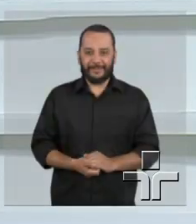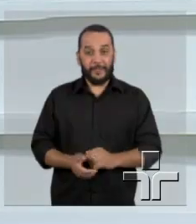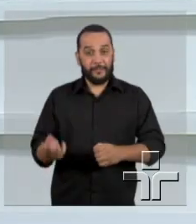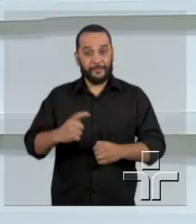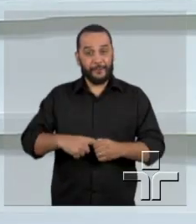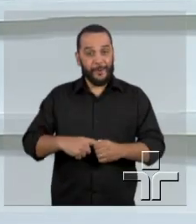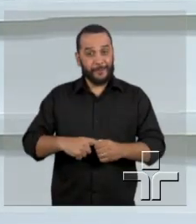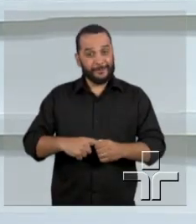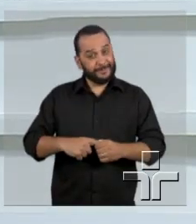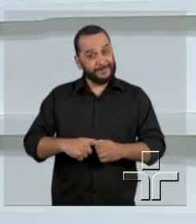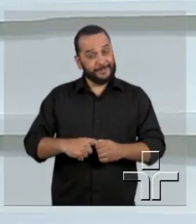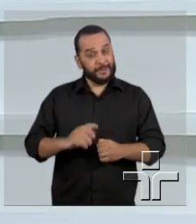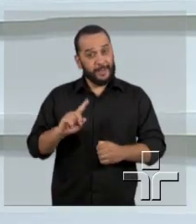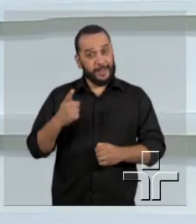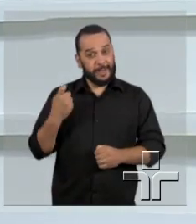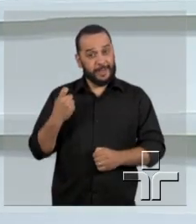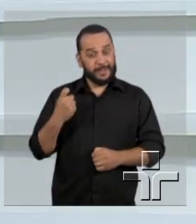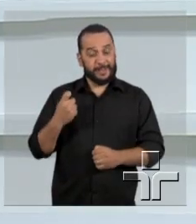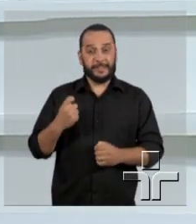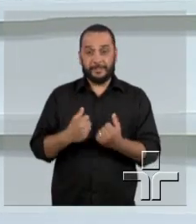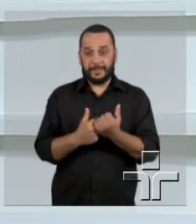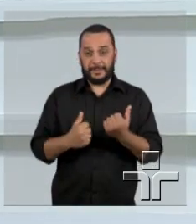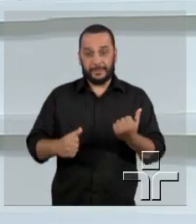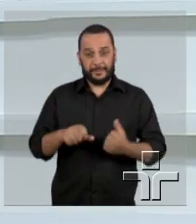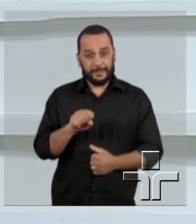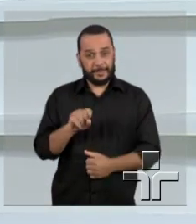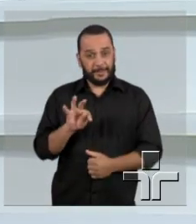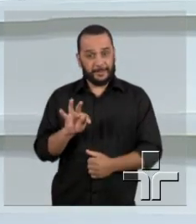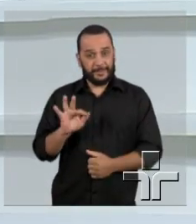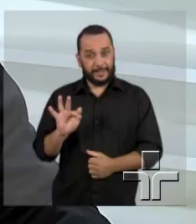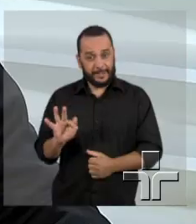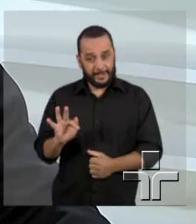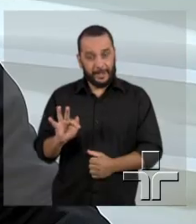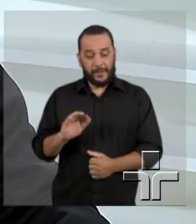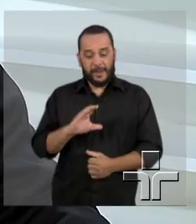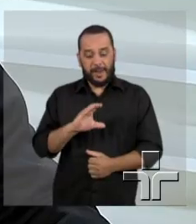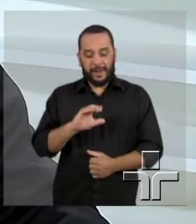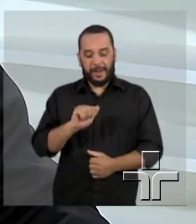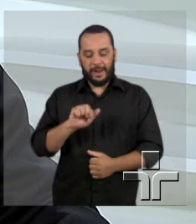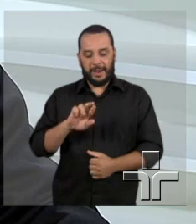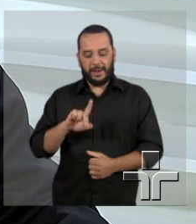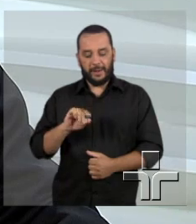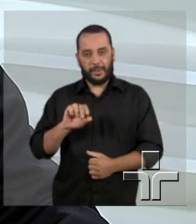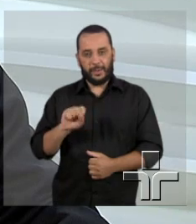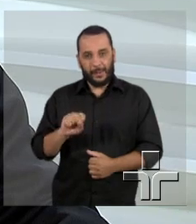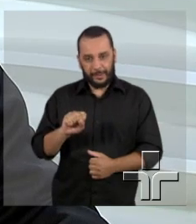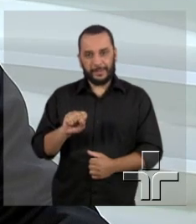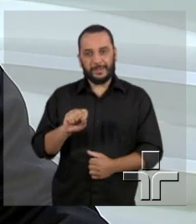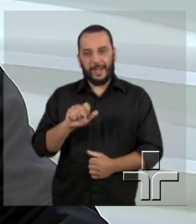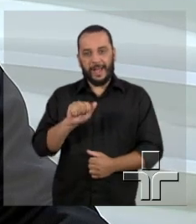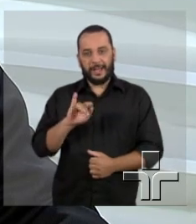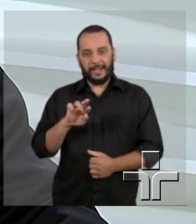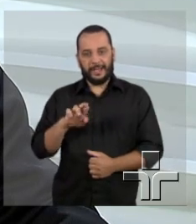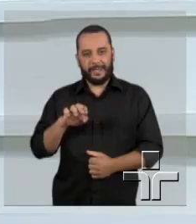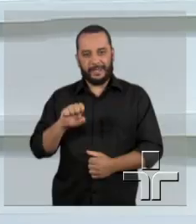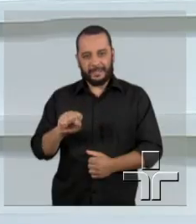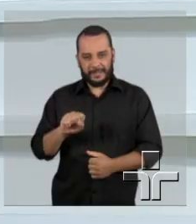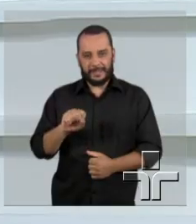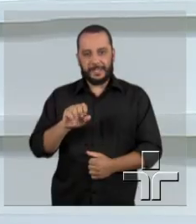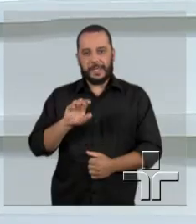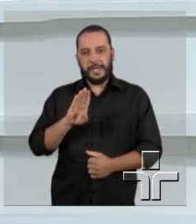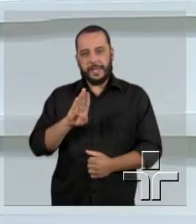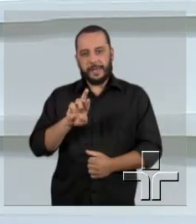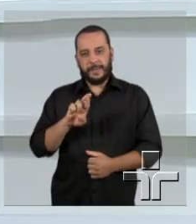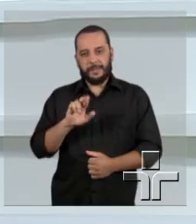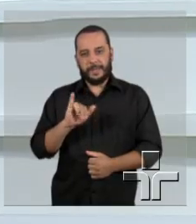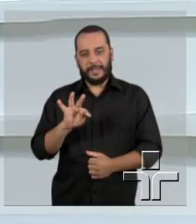Estamos de volta com o ex-ministro do Supremo Tribunal Federal, Carlos Aires Brito. A gente vai ter a